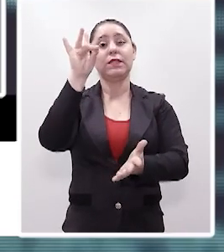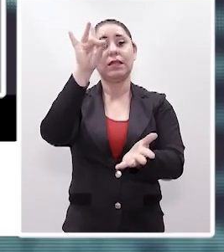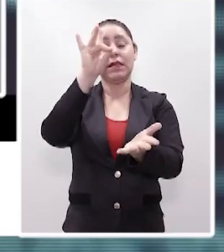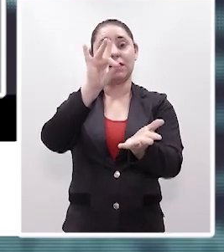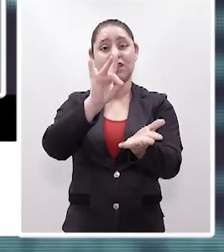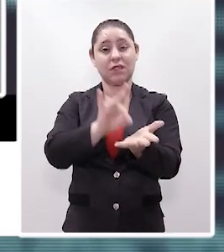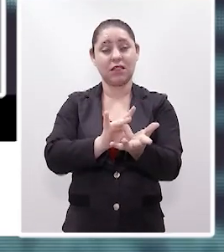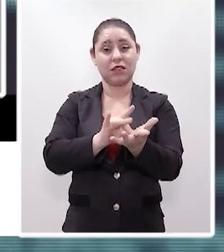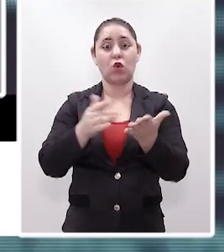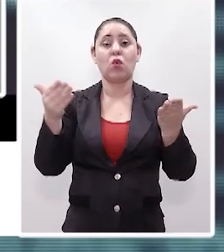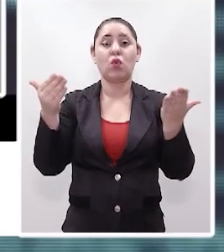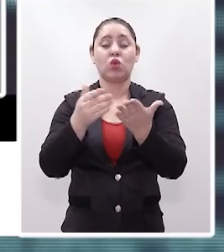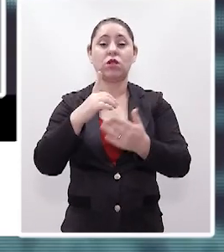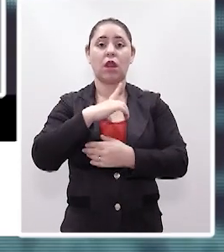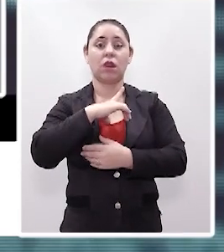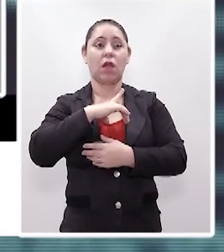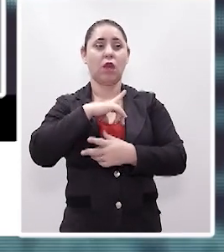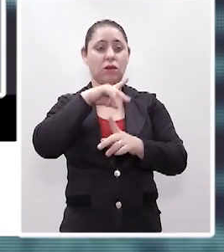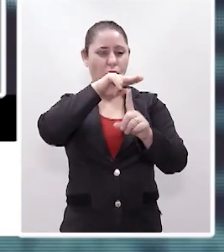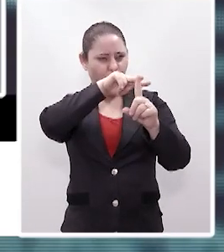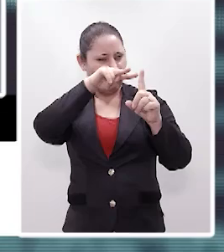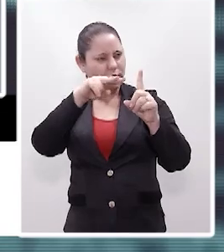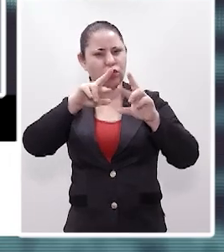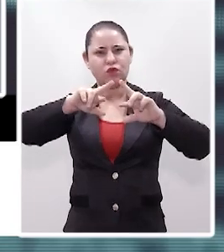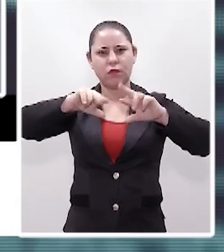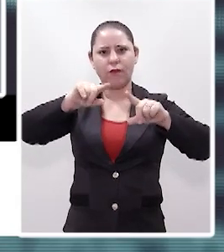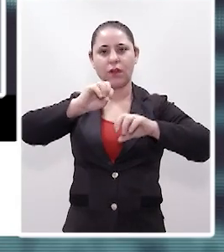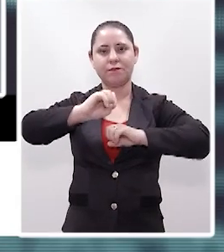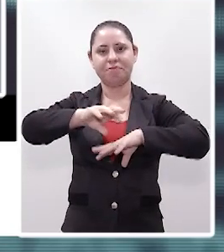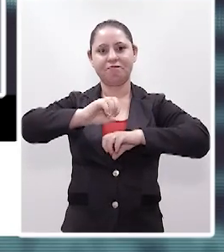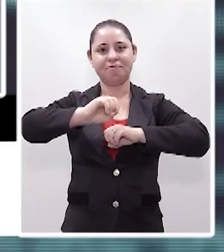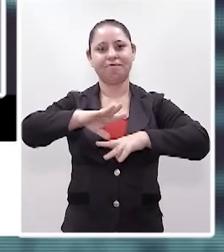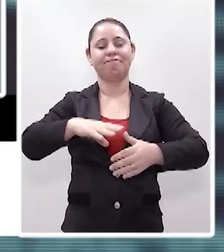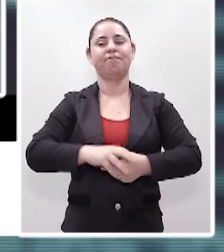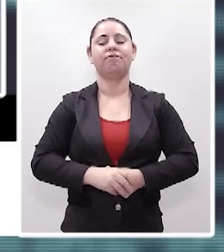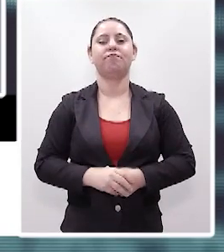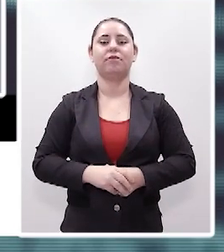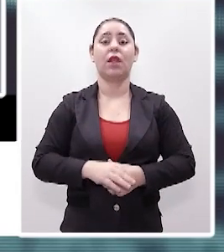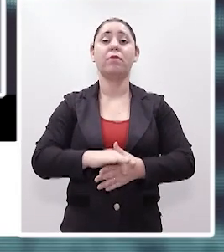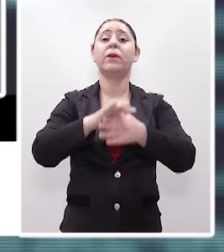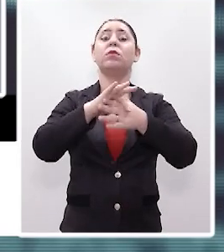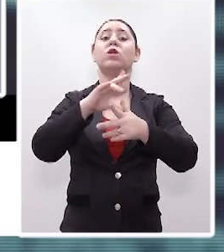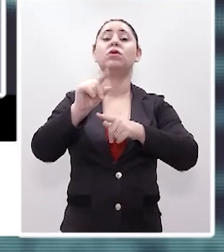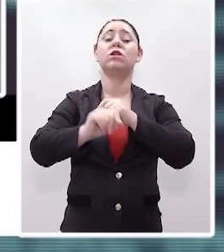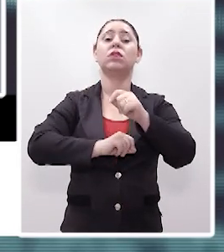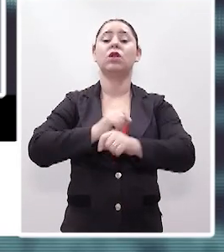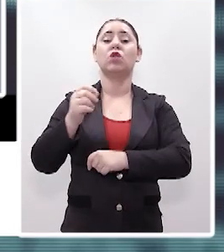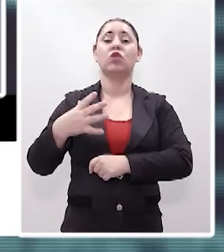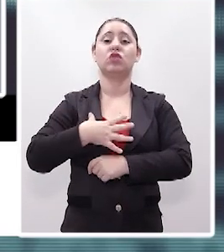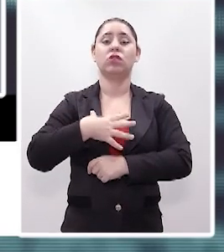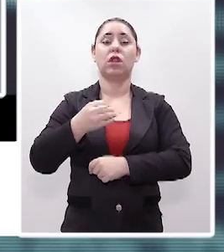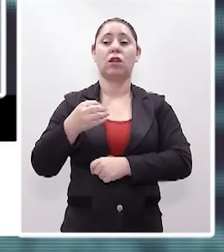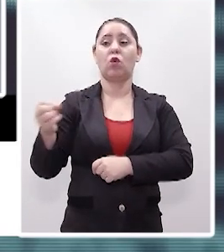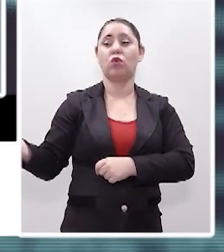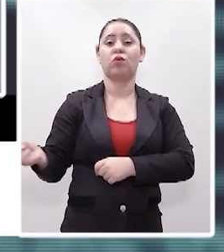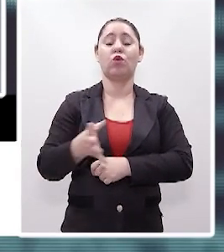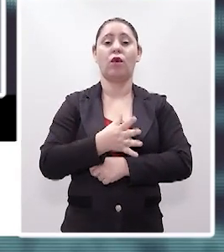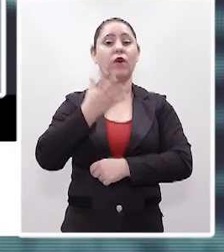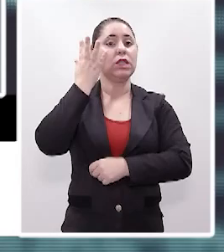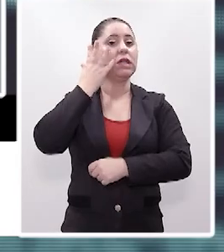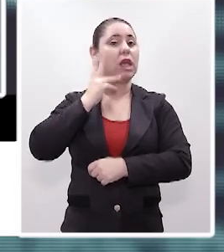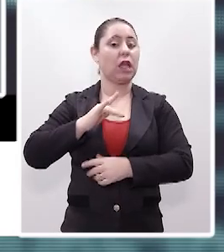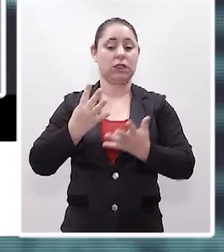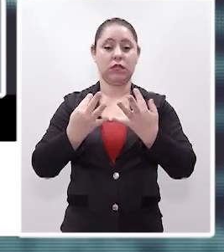com certeza, também hoje têm outra visão do ensino, né? E principalmente com essa geração tecnológica